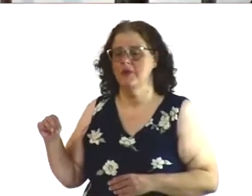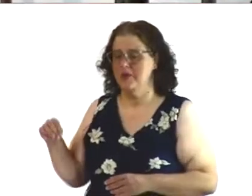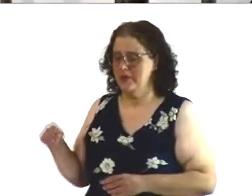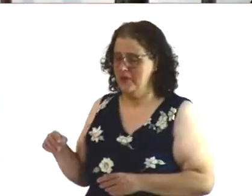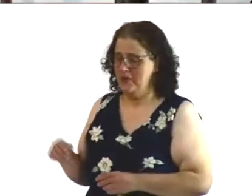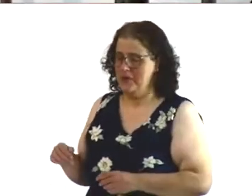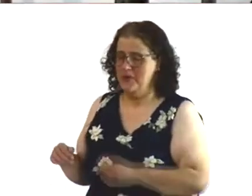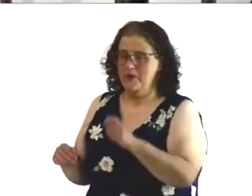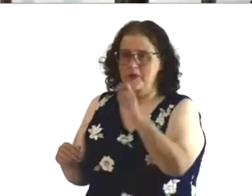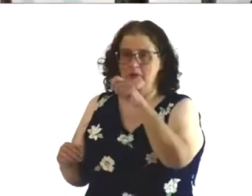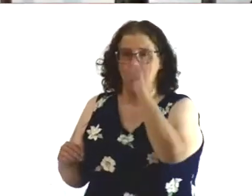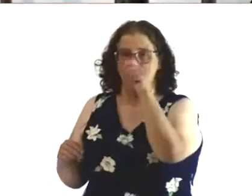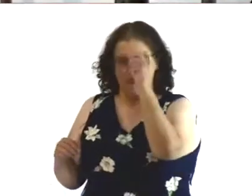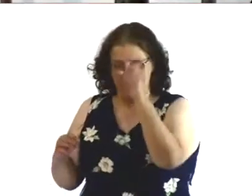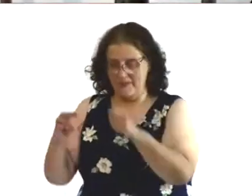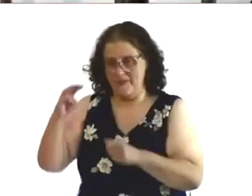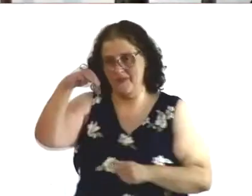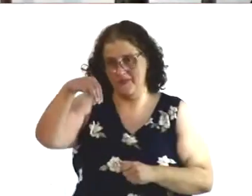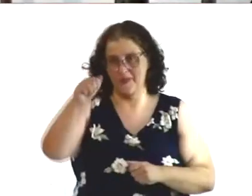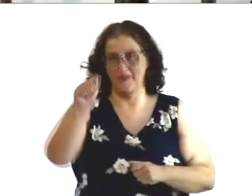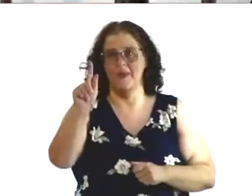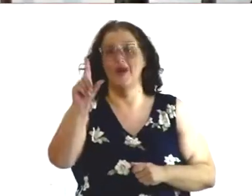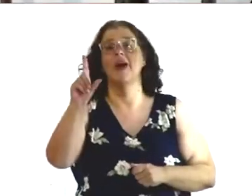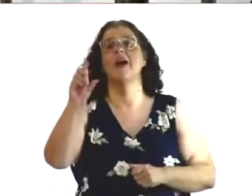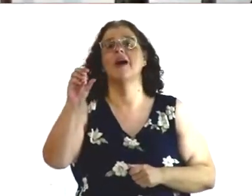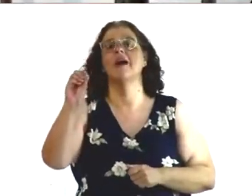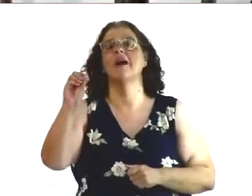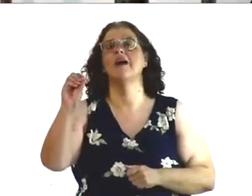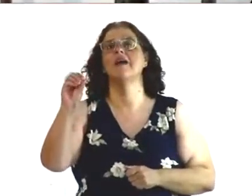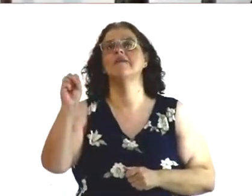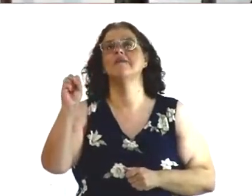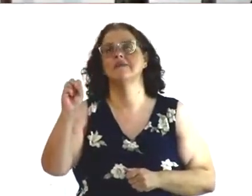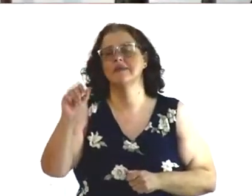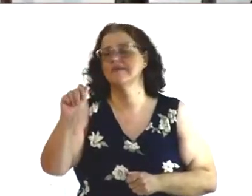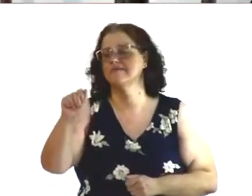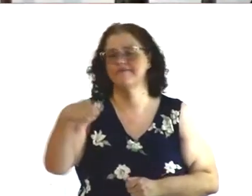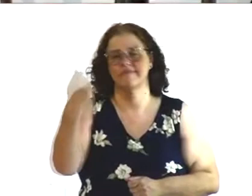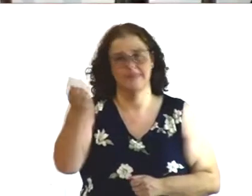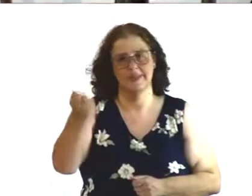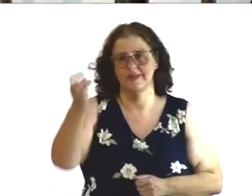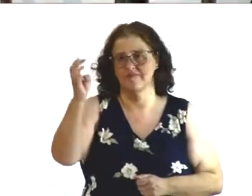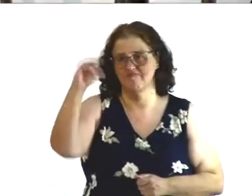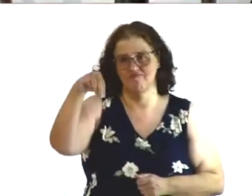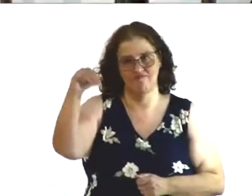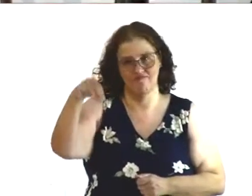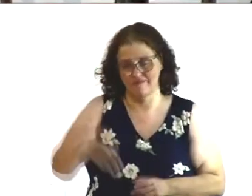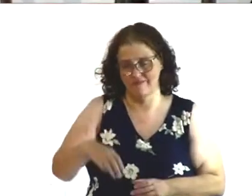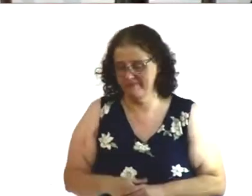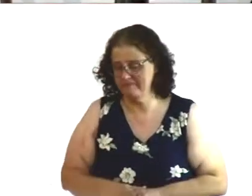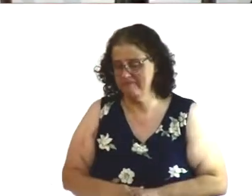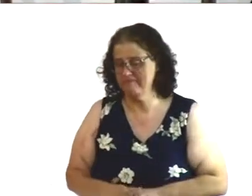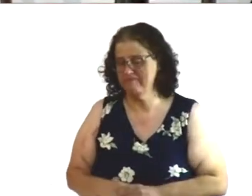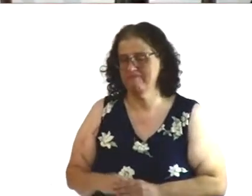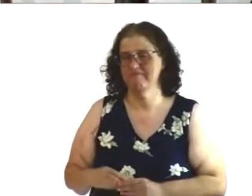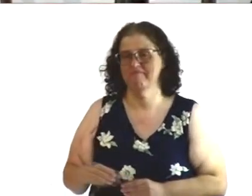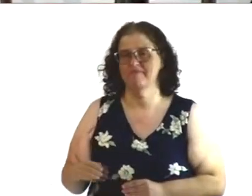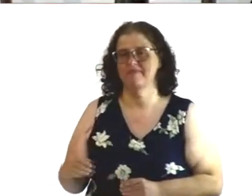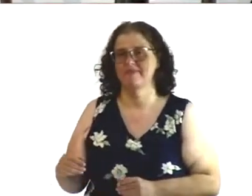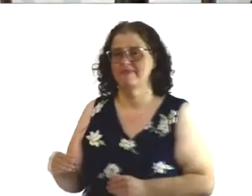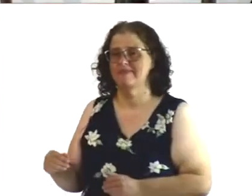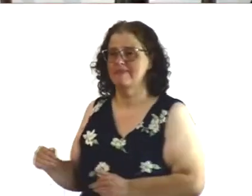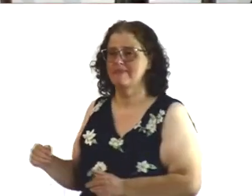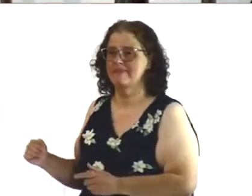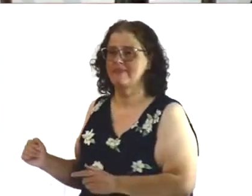pseudo-realidade, até hoje, diga-se de passagem. A mágica é um artifício que aparenta ser uma realidade, mas que, na